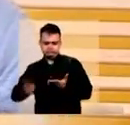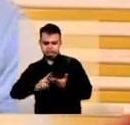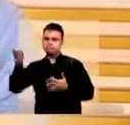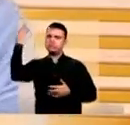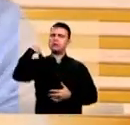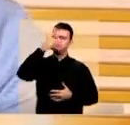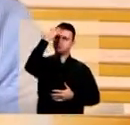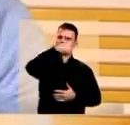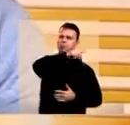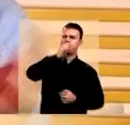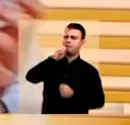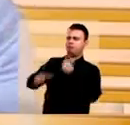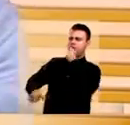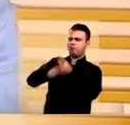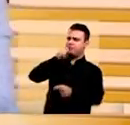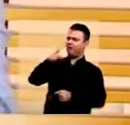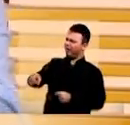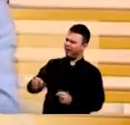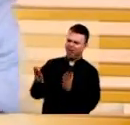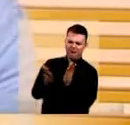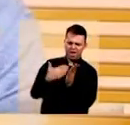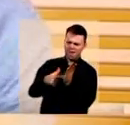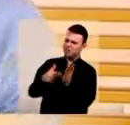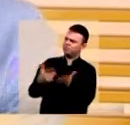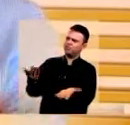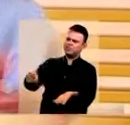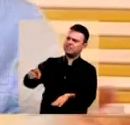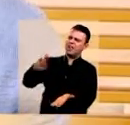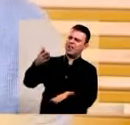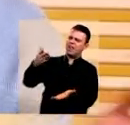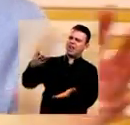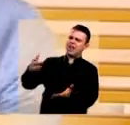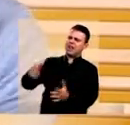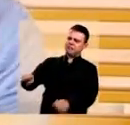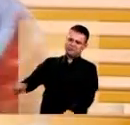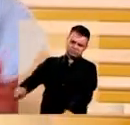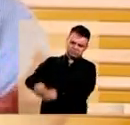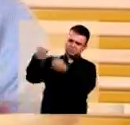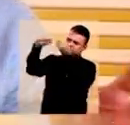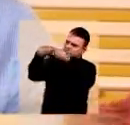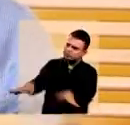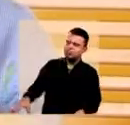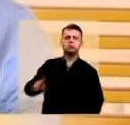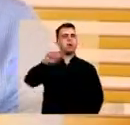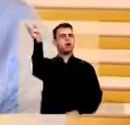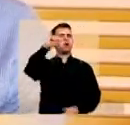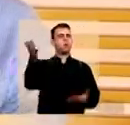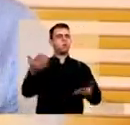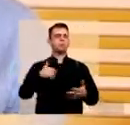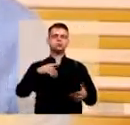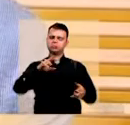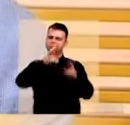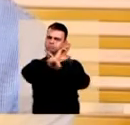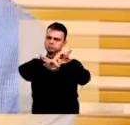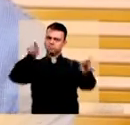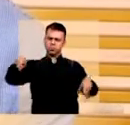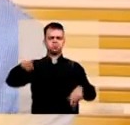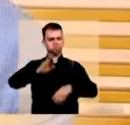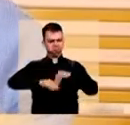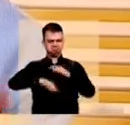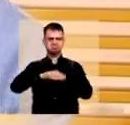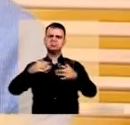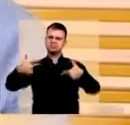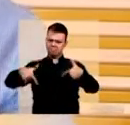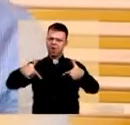muito criticado, porque dizia que ele destruía a obra, né? E não, pelo contrário. Hoje a gente vê o grande trabalho que ele fez.